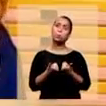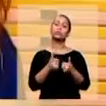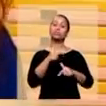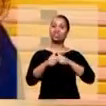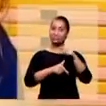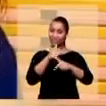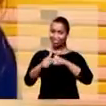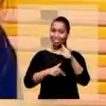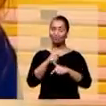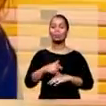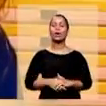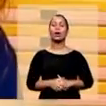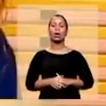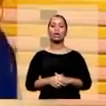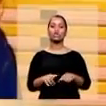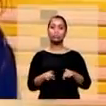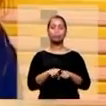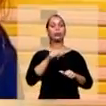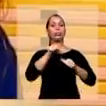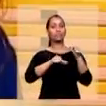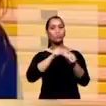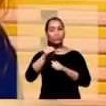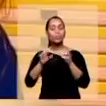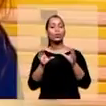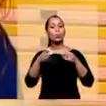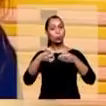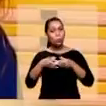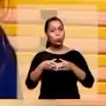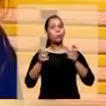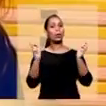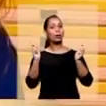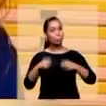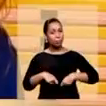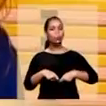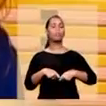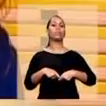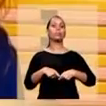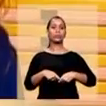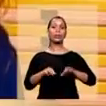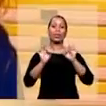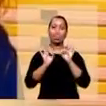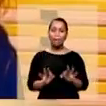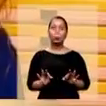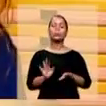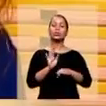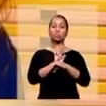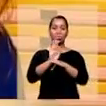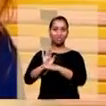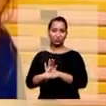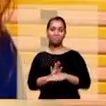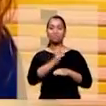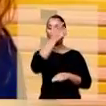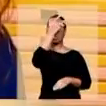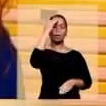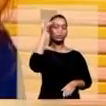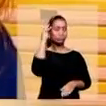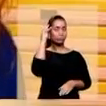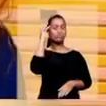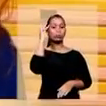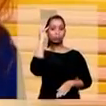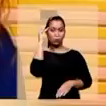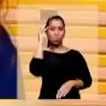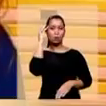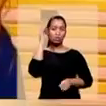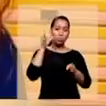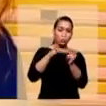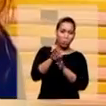de serviços e de remodelar a equipe para poder realmente auxiliar as pessoas